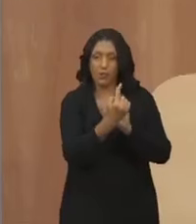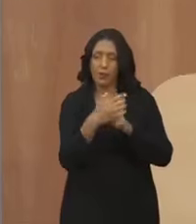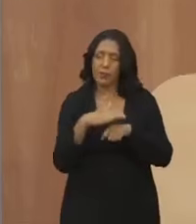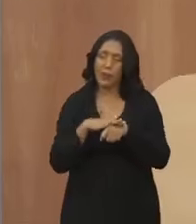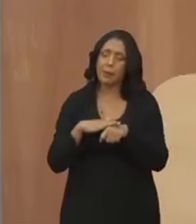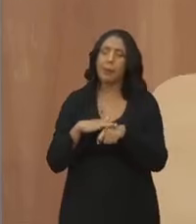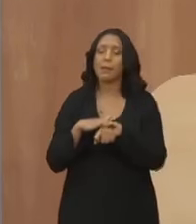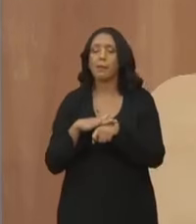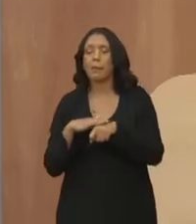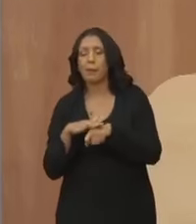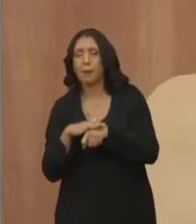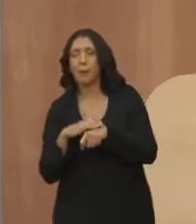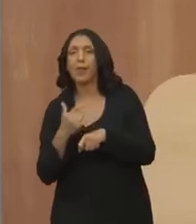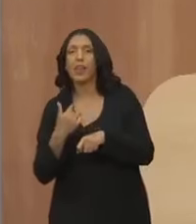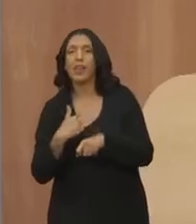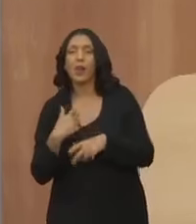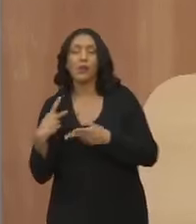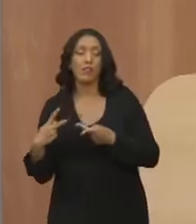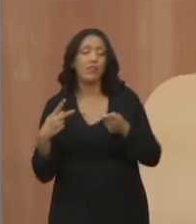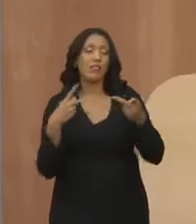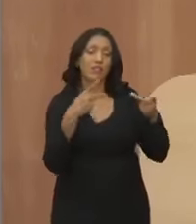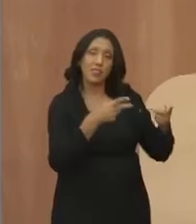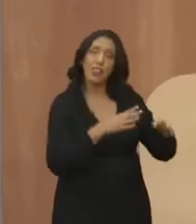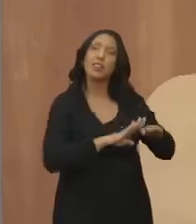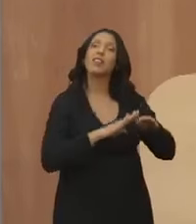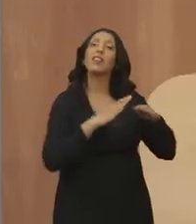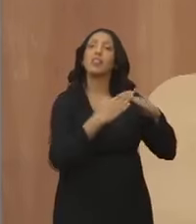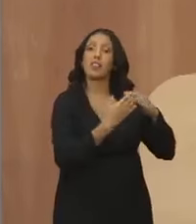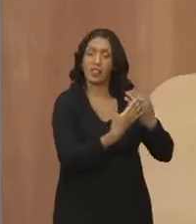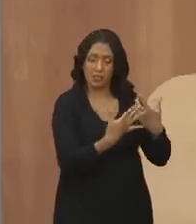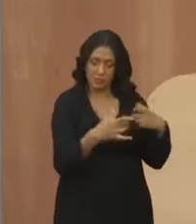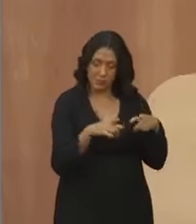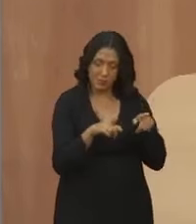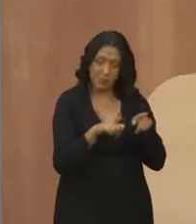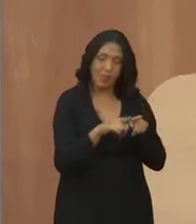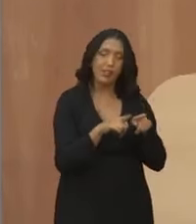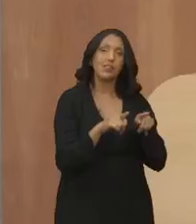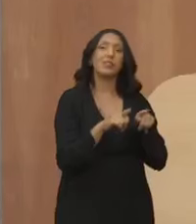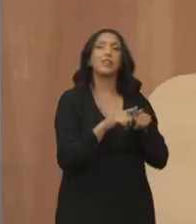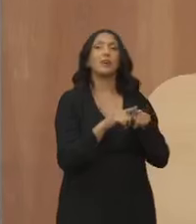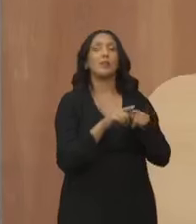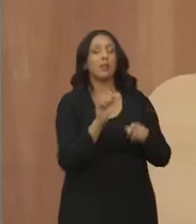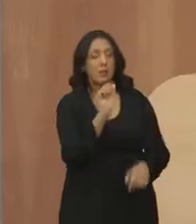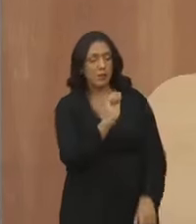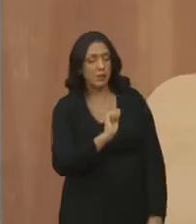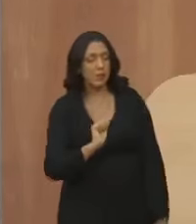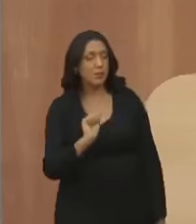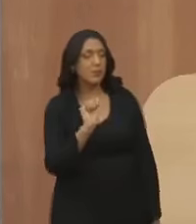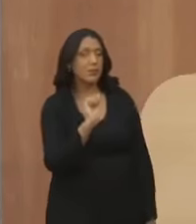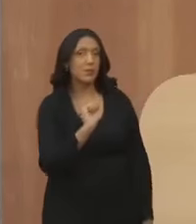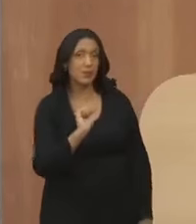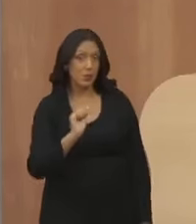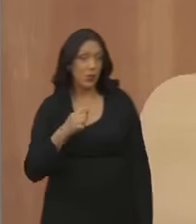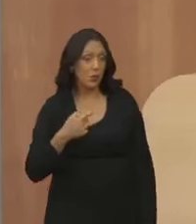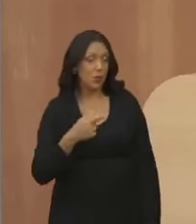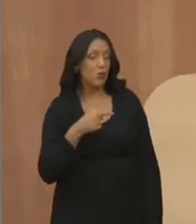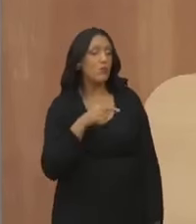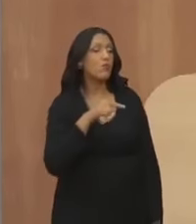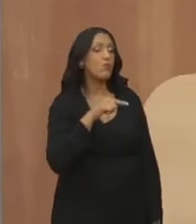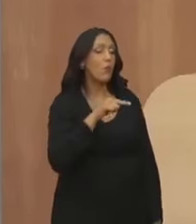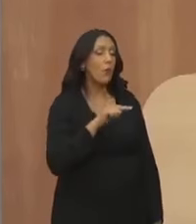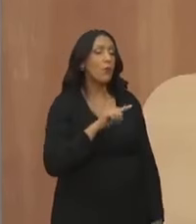dos integrantes da Associação do Veranejal, e eles me pediram, Amélia, e me mostraram